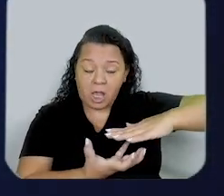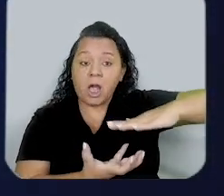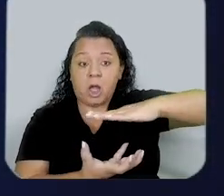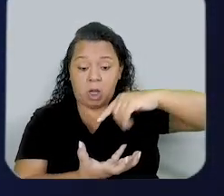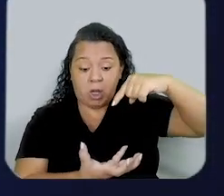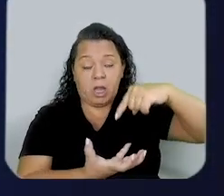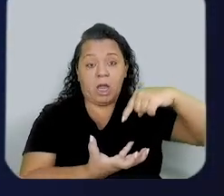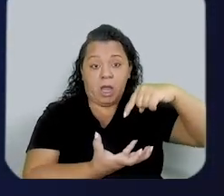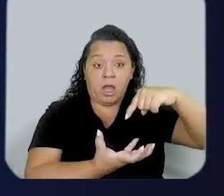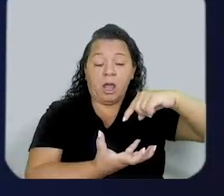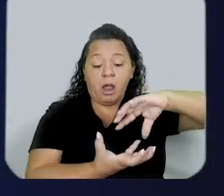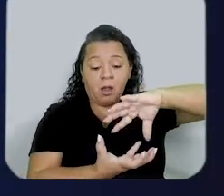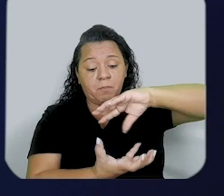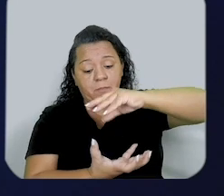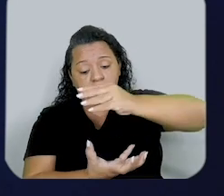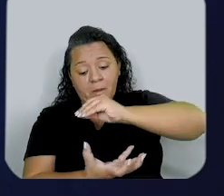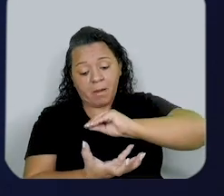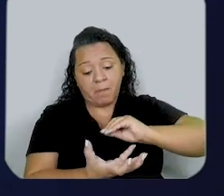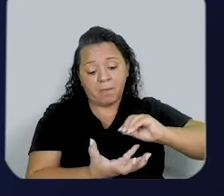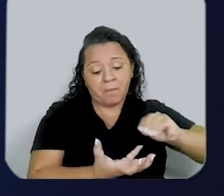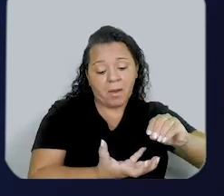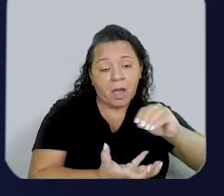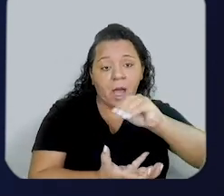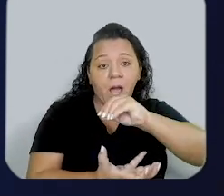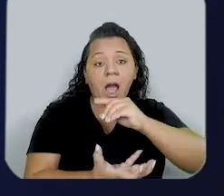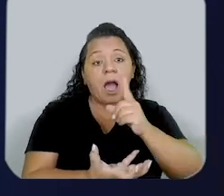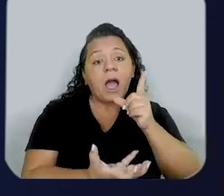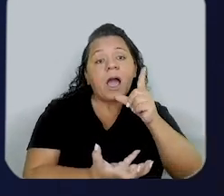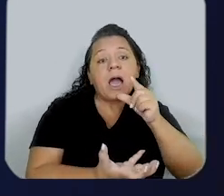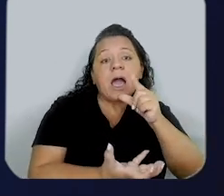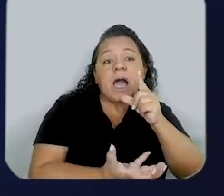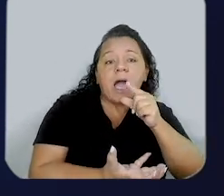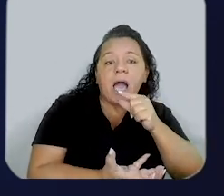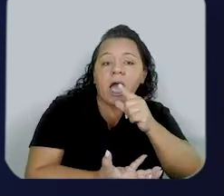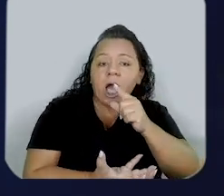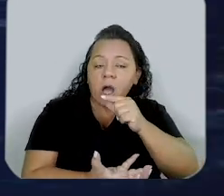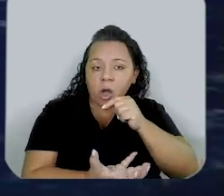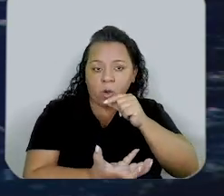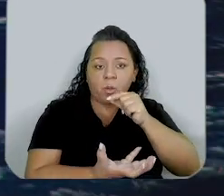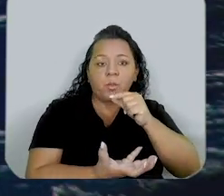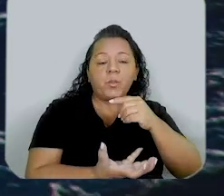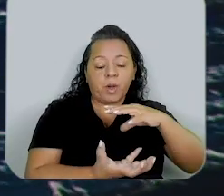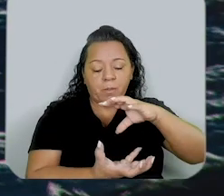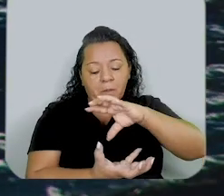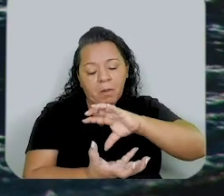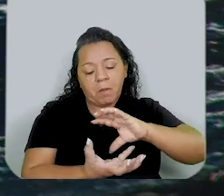Esse mundo inferior era formado de água, tipo um grande lago, né?